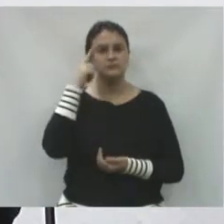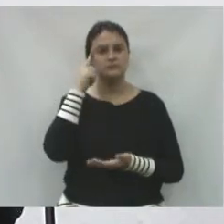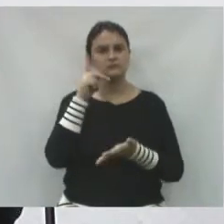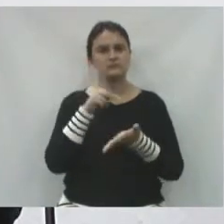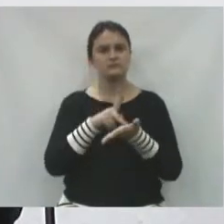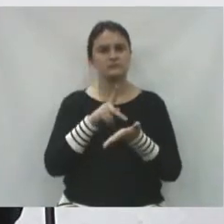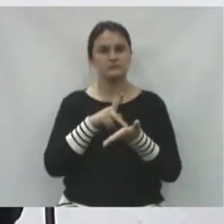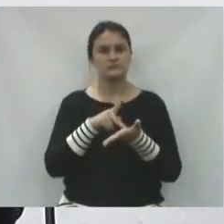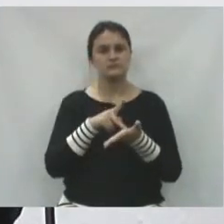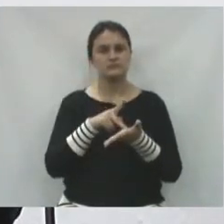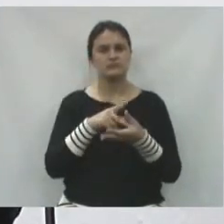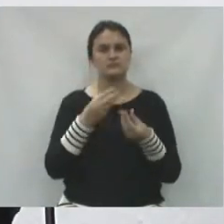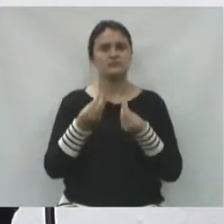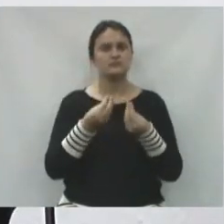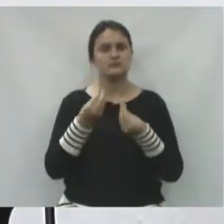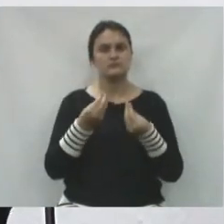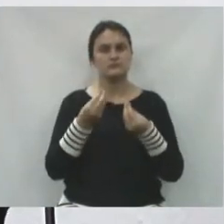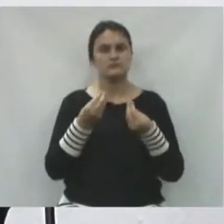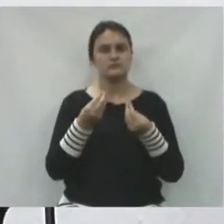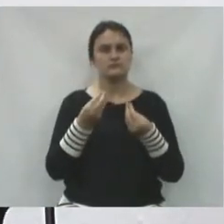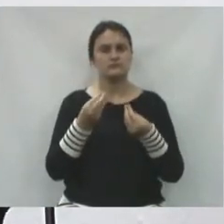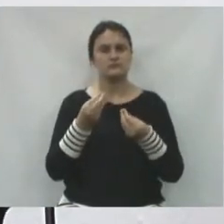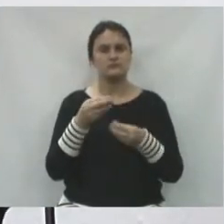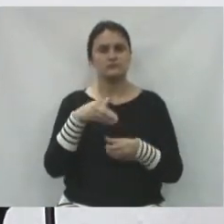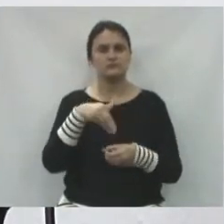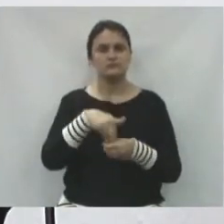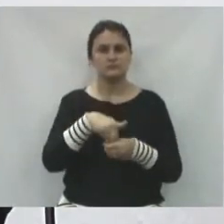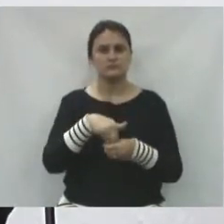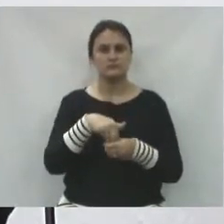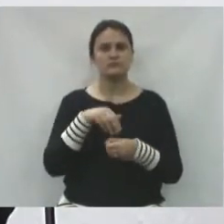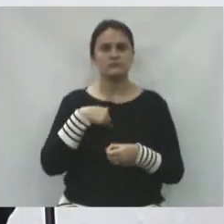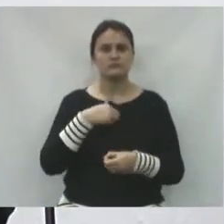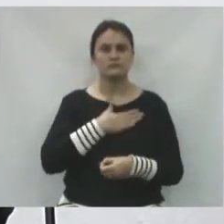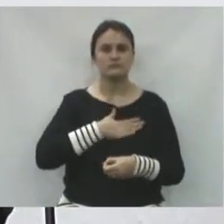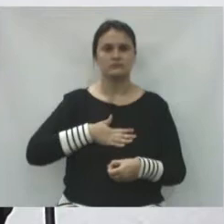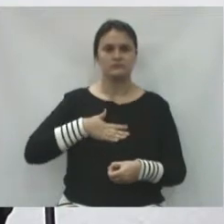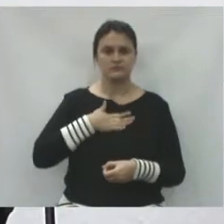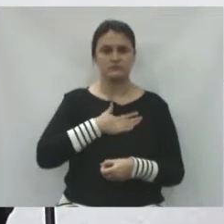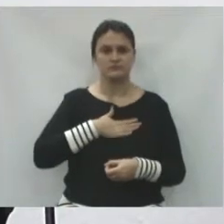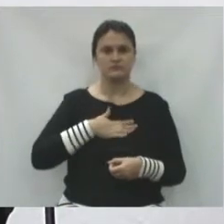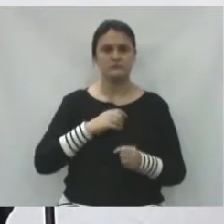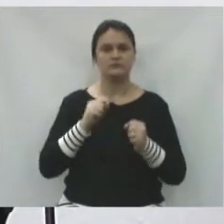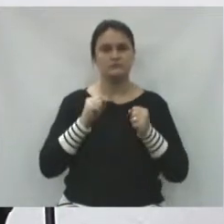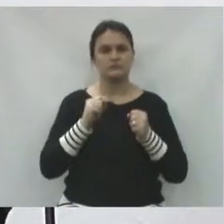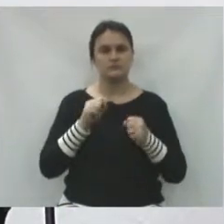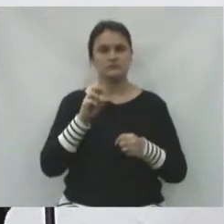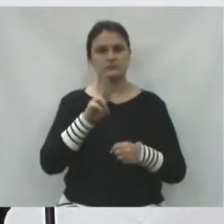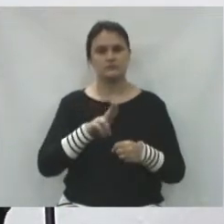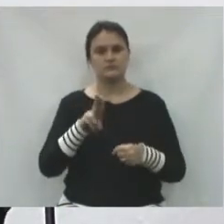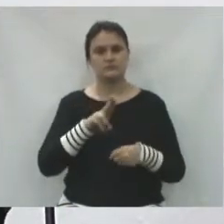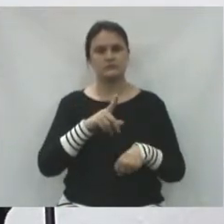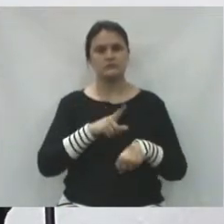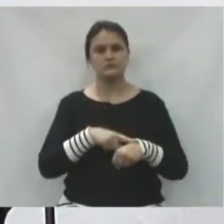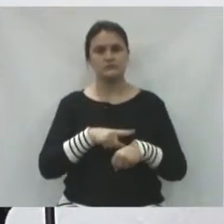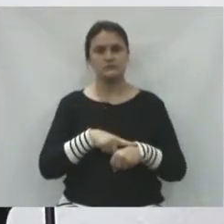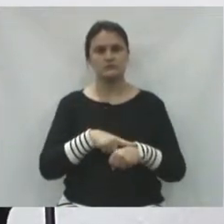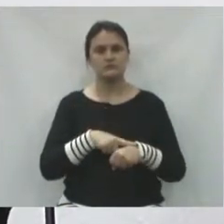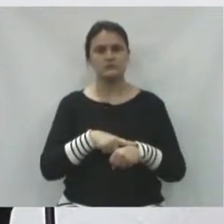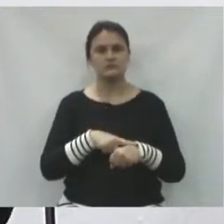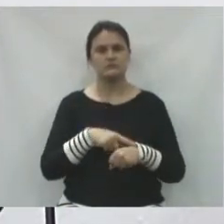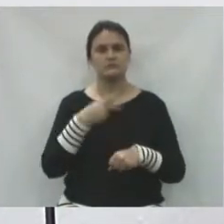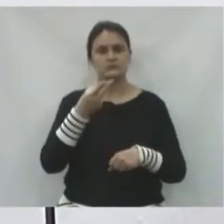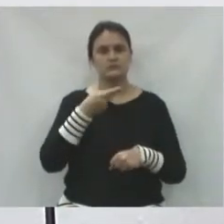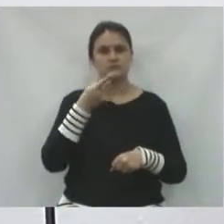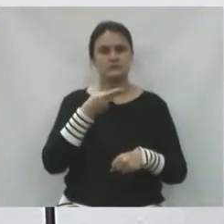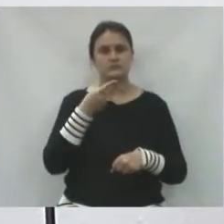pensando realmente de como que vai ser o nosso voto. Gostaria de poder, então, usar esses momentos